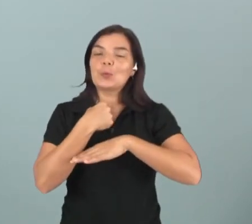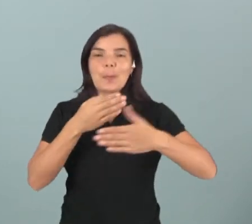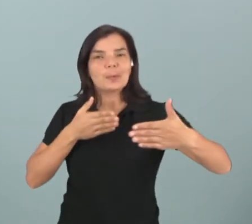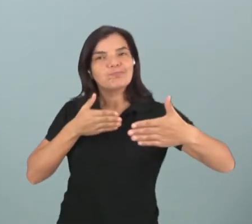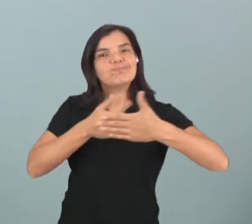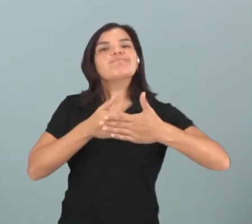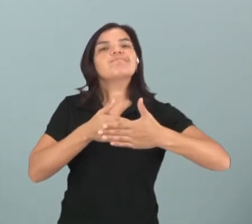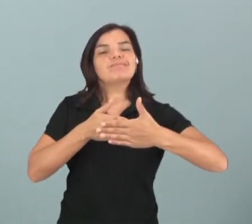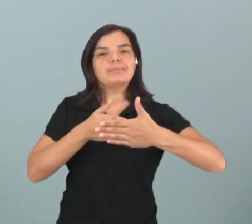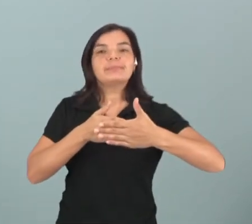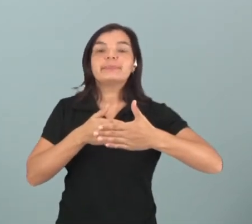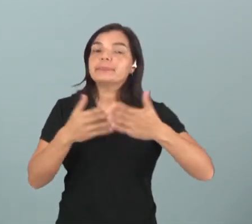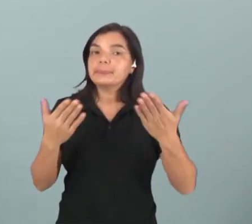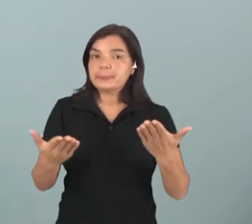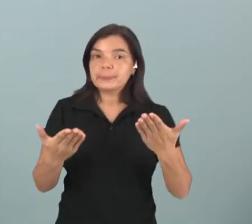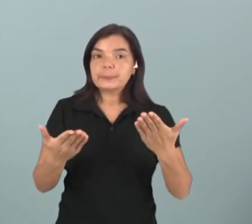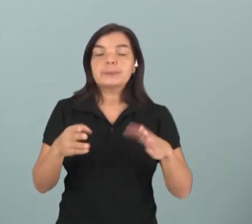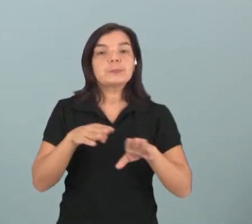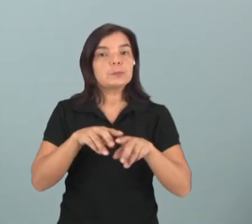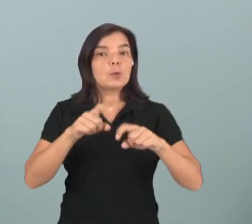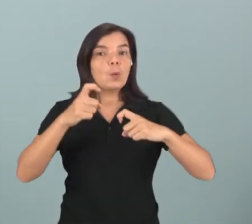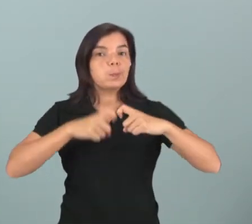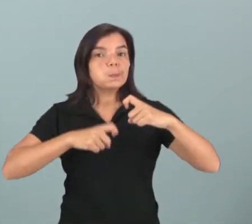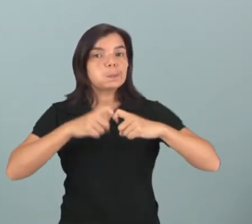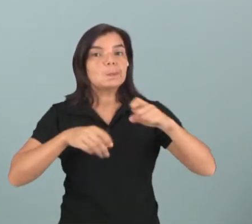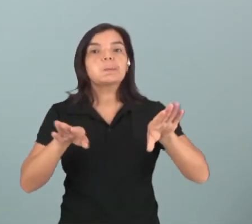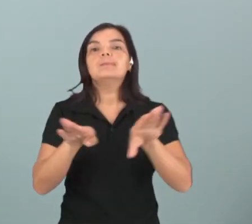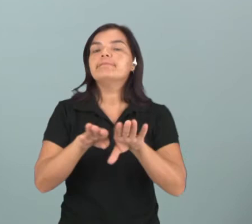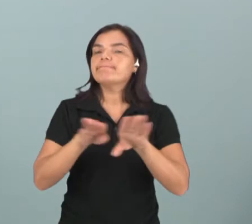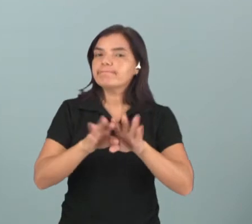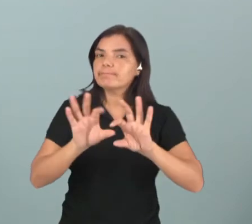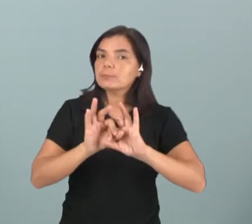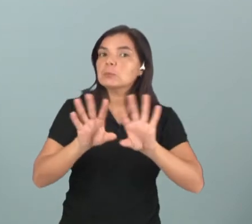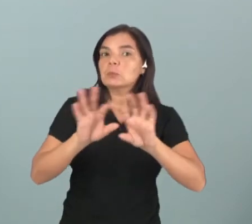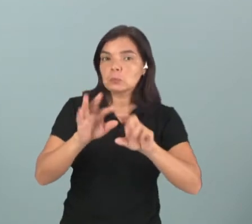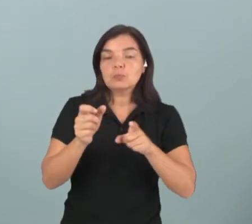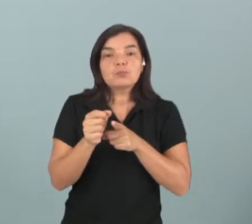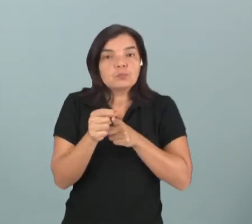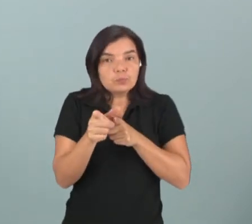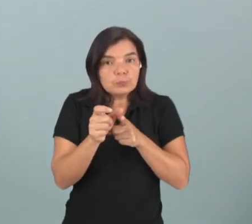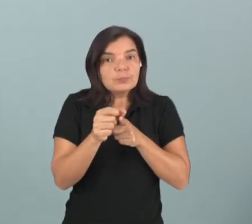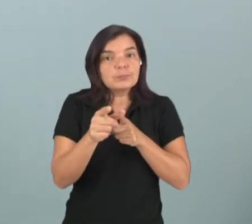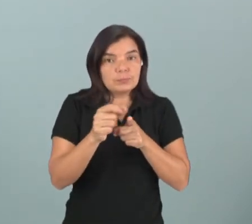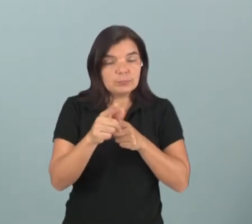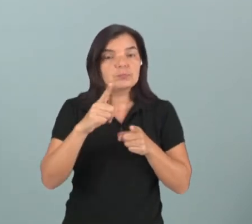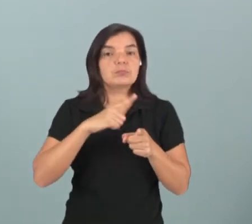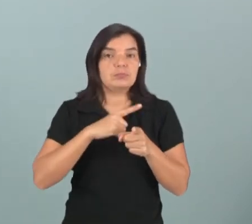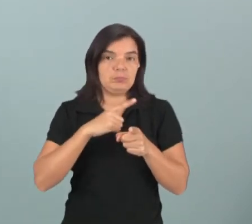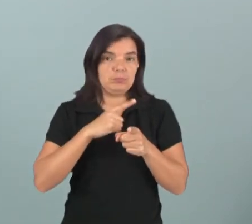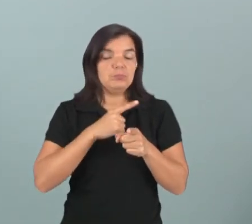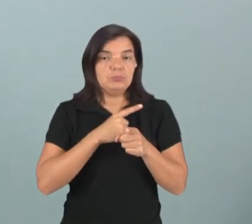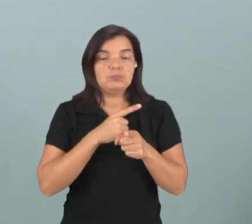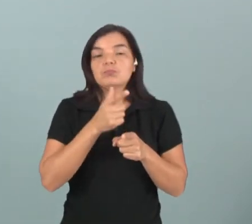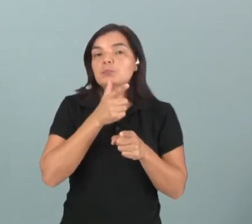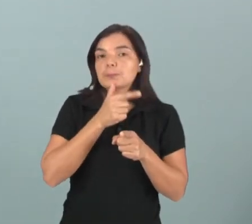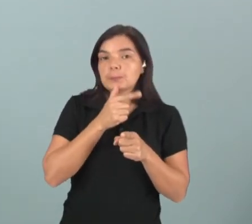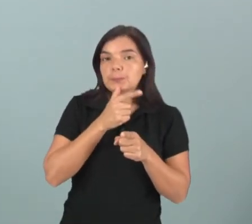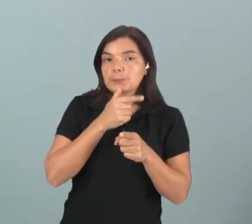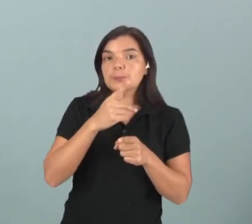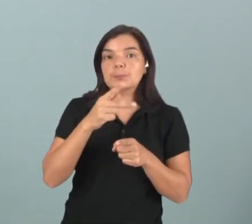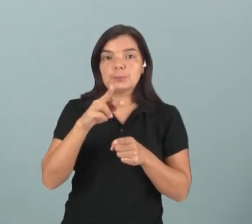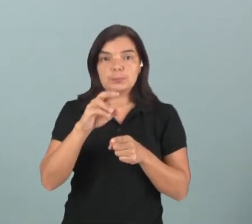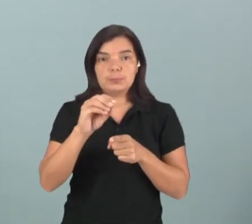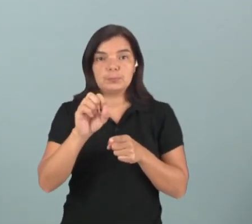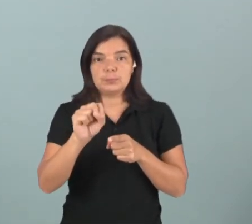em direção à uretra. Então, no ato sexual, o homem continua liberando o sêmen, que contém tanto o líquido